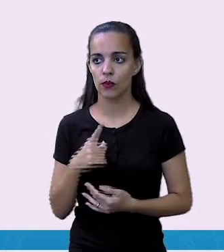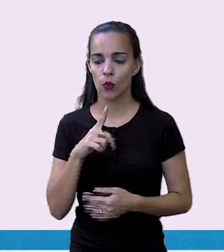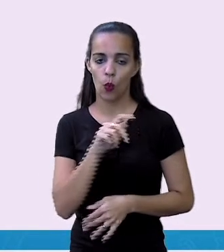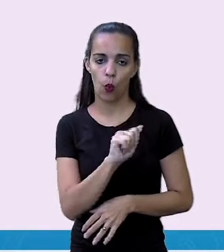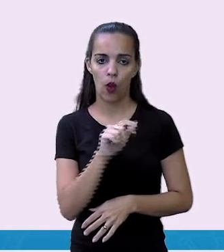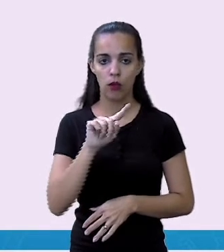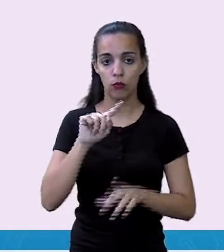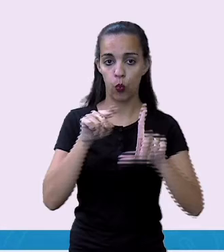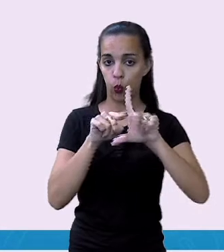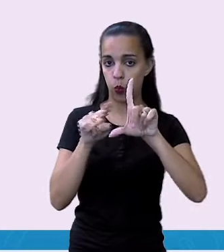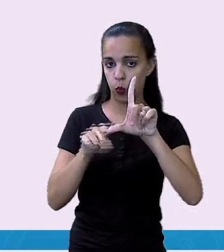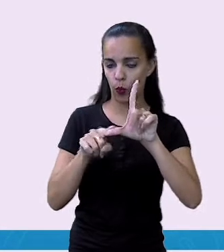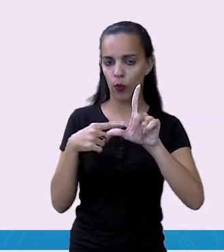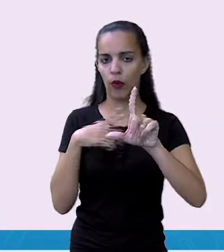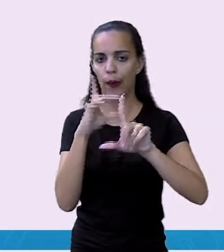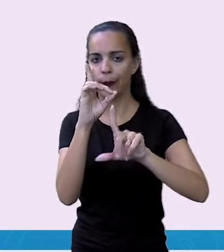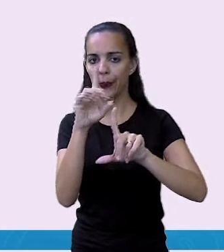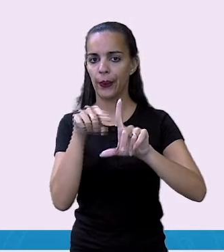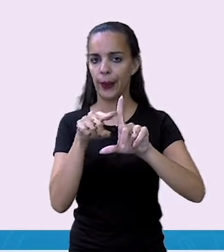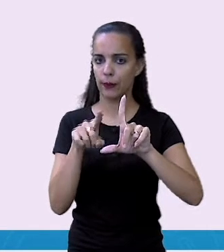1,